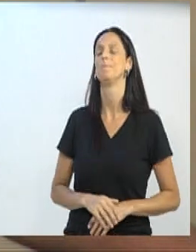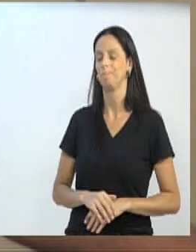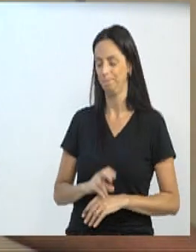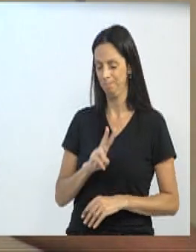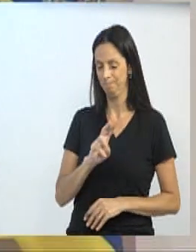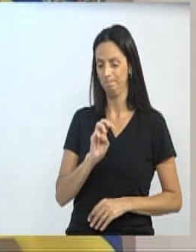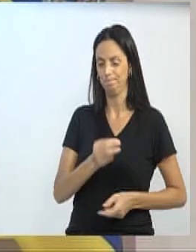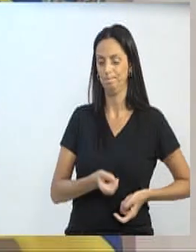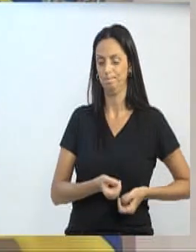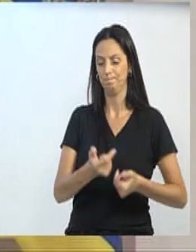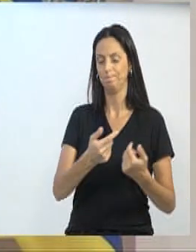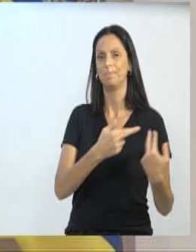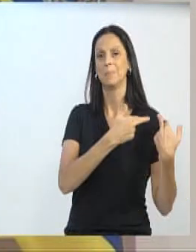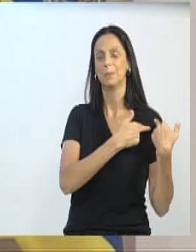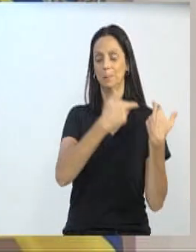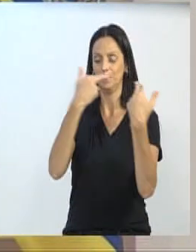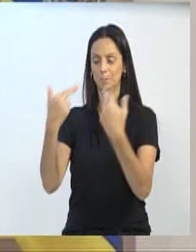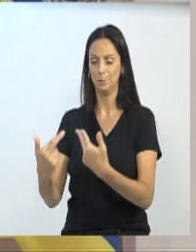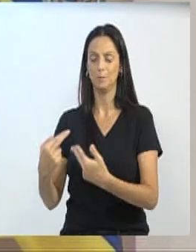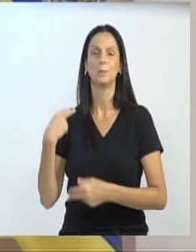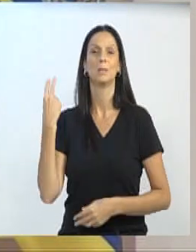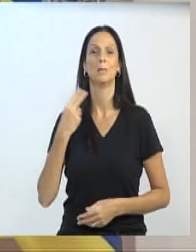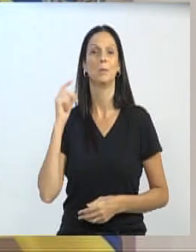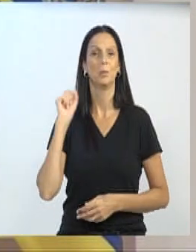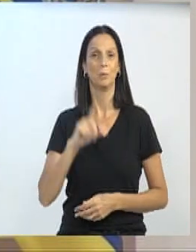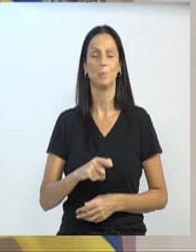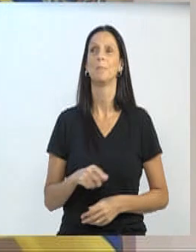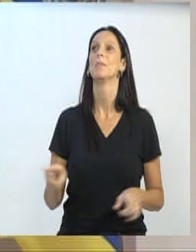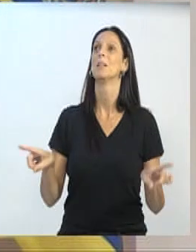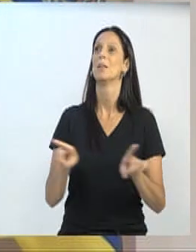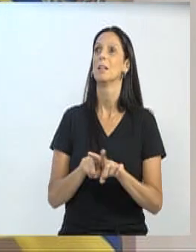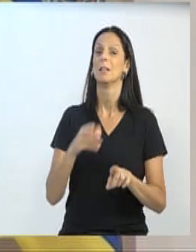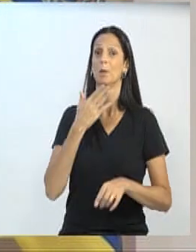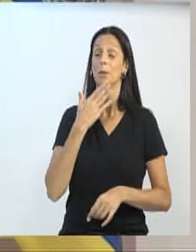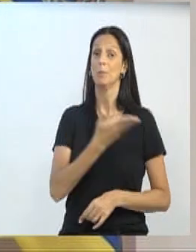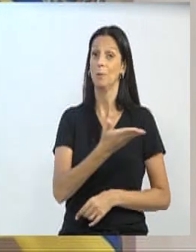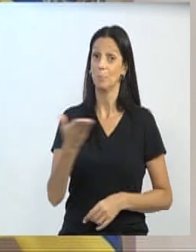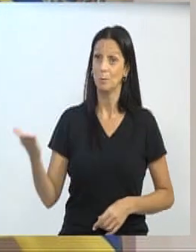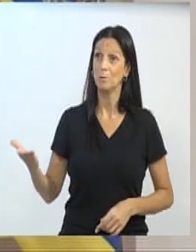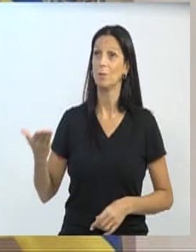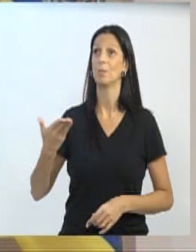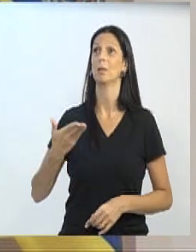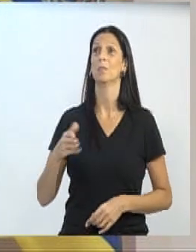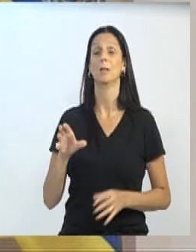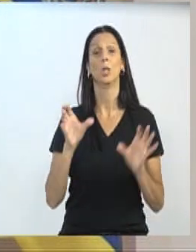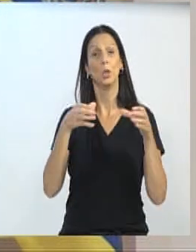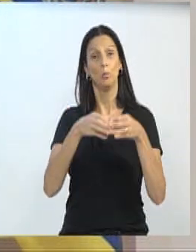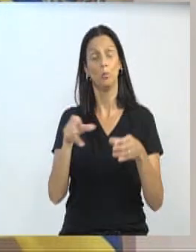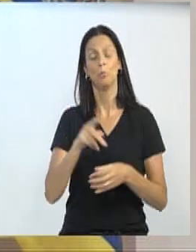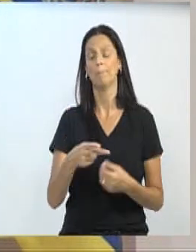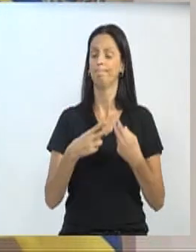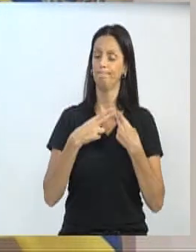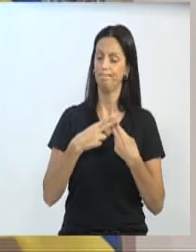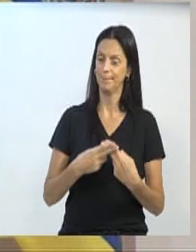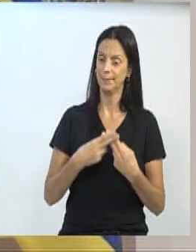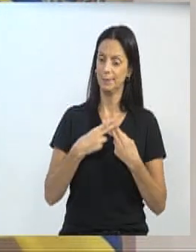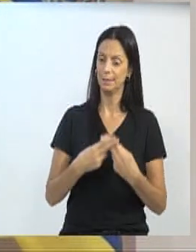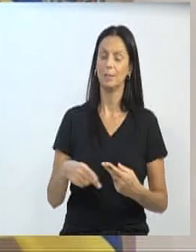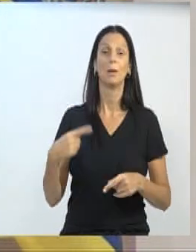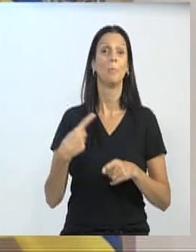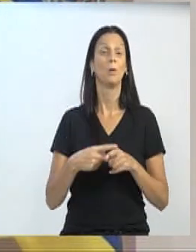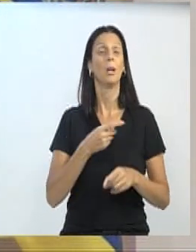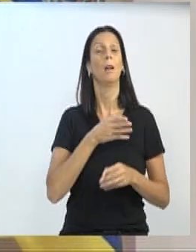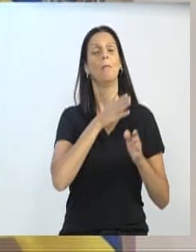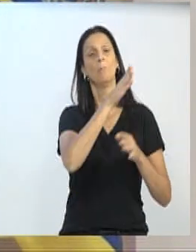presidente eu aqui também quero pedir um pouco de paciência aos nossos colegas professores essas visitas não são a eles